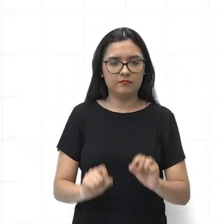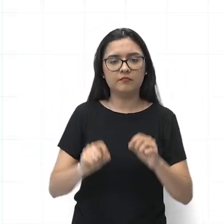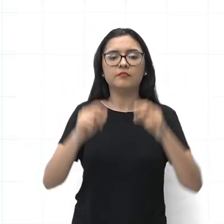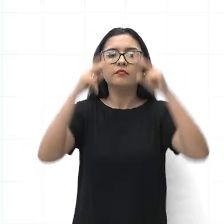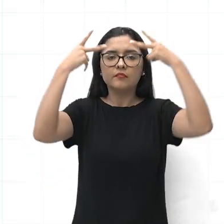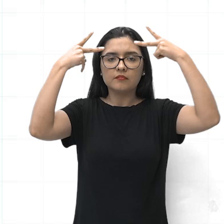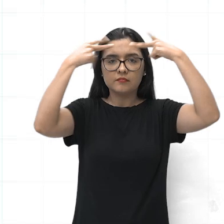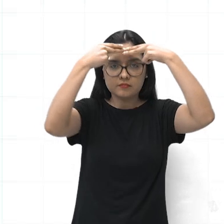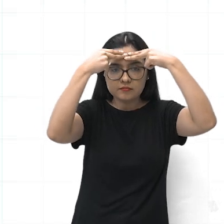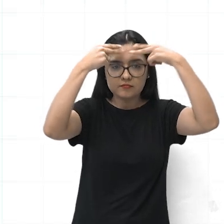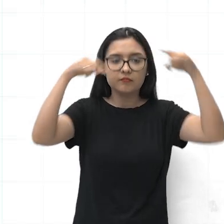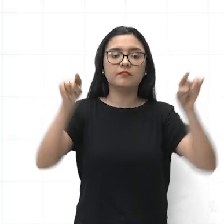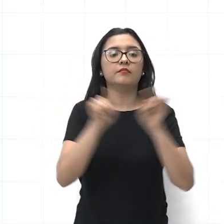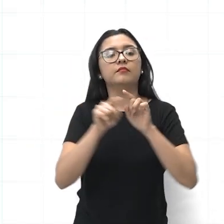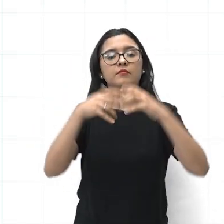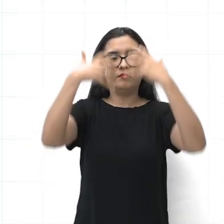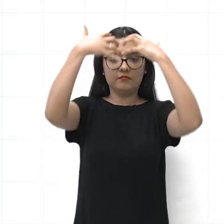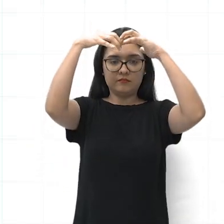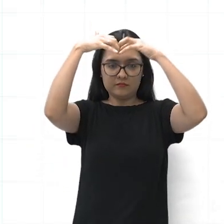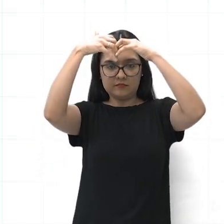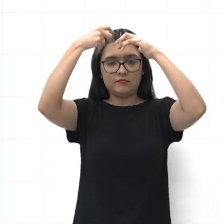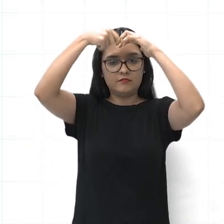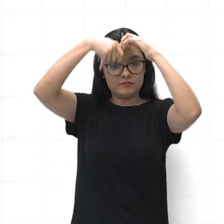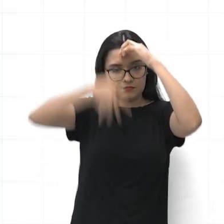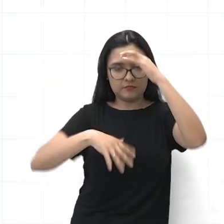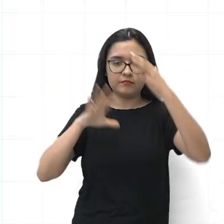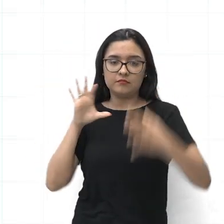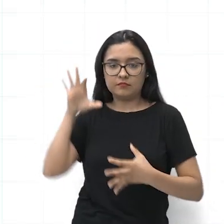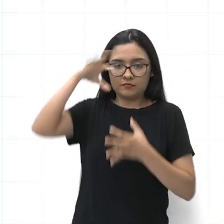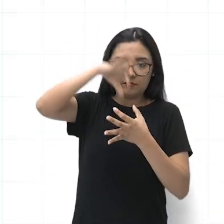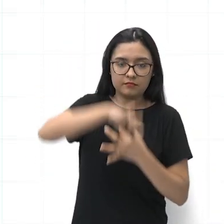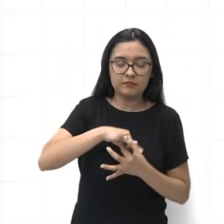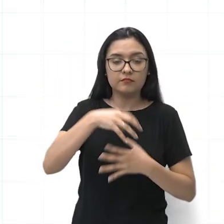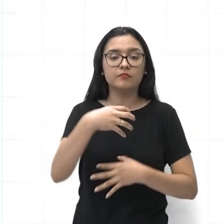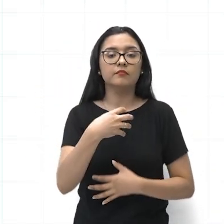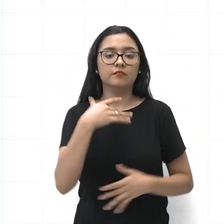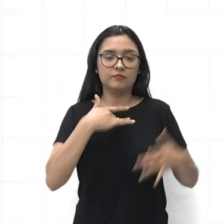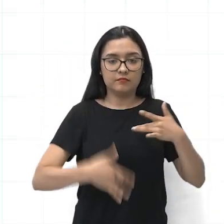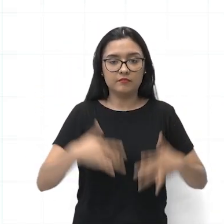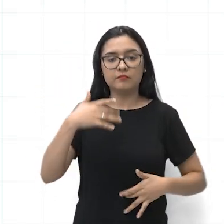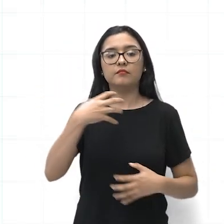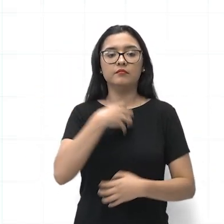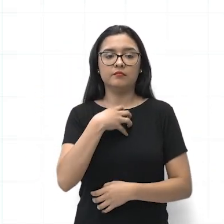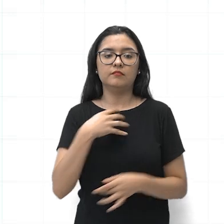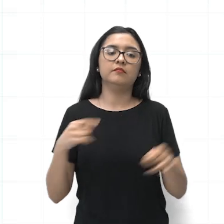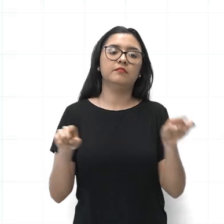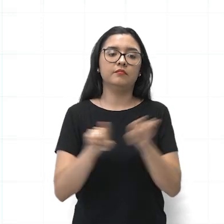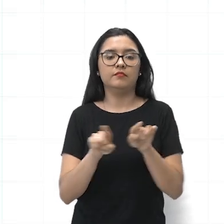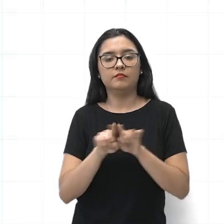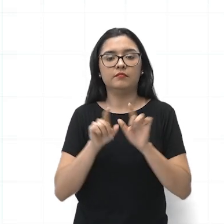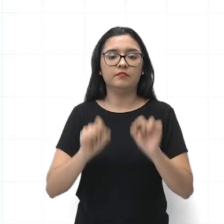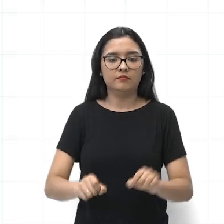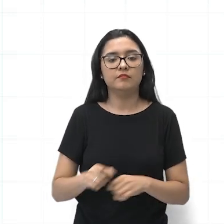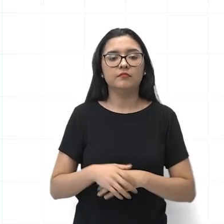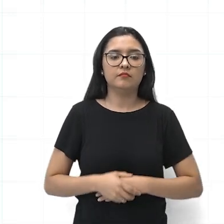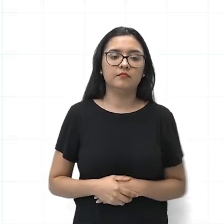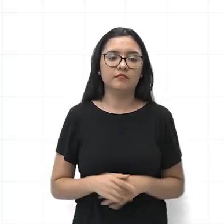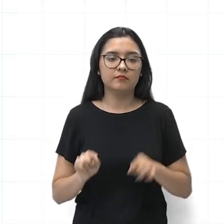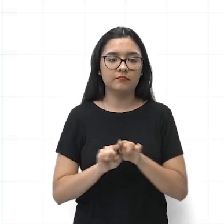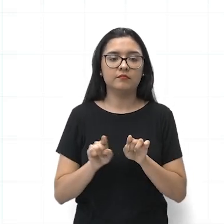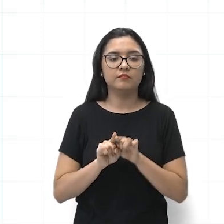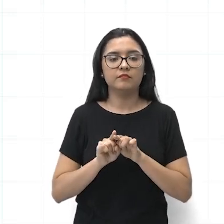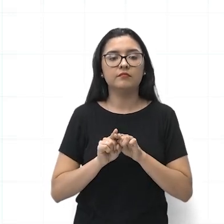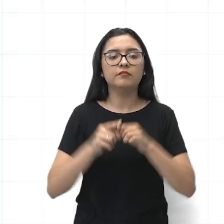nos neurônios, sistema nervoso e interação com os órgãos dos sentidos e envelhecimento